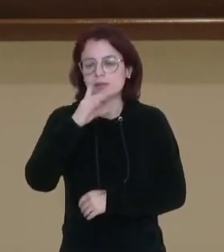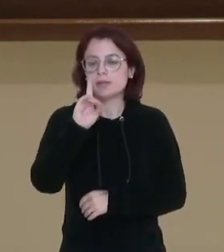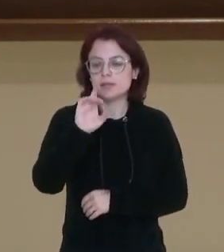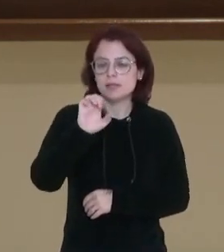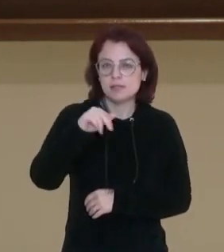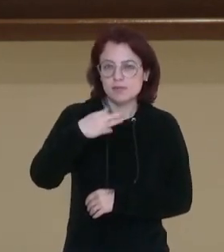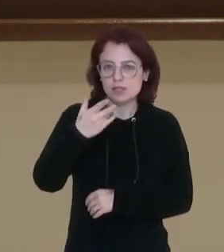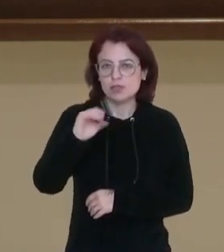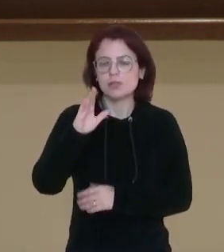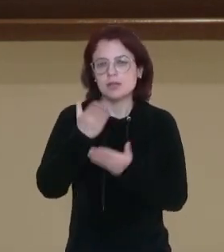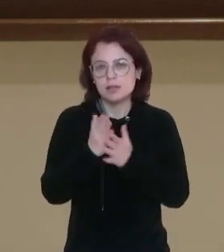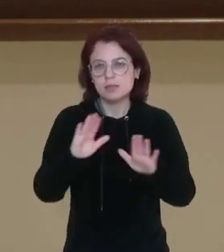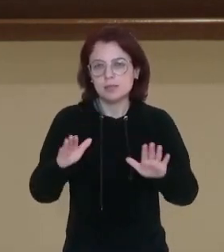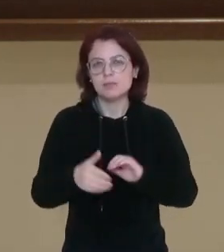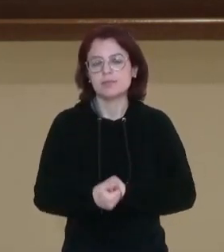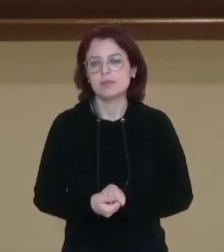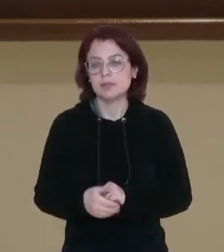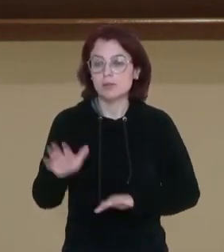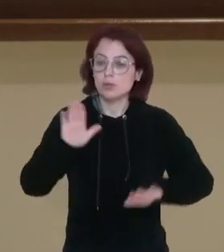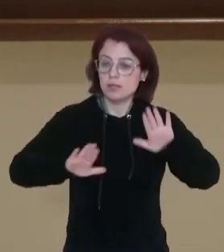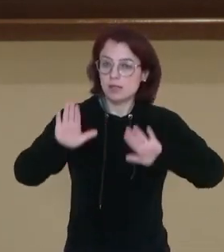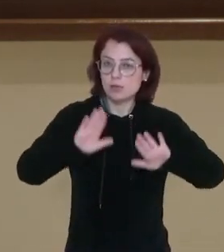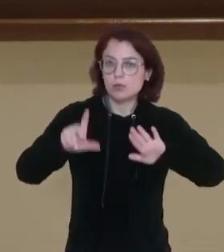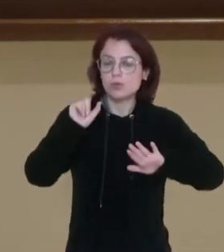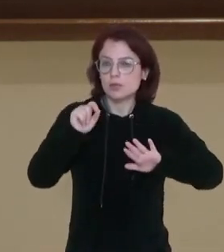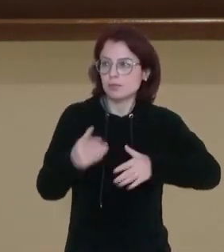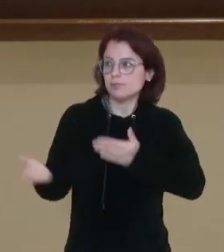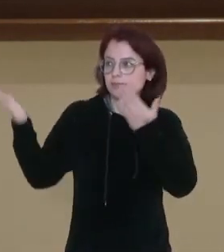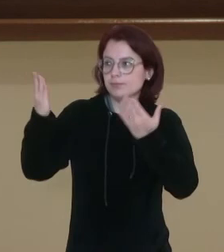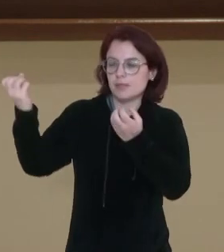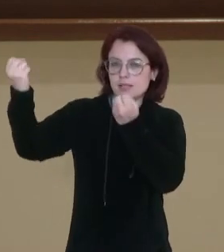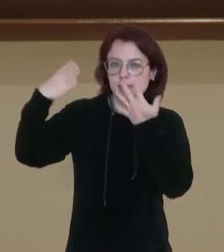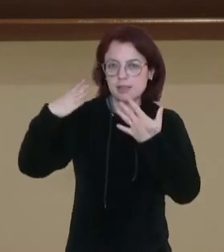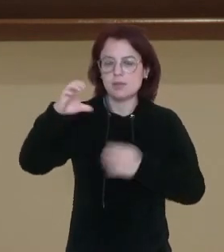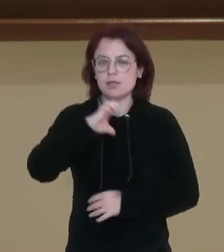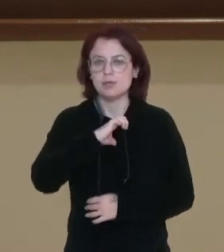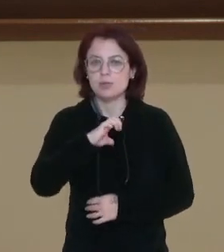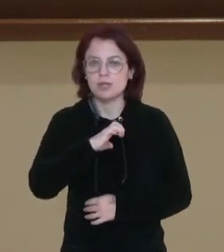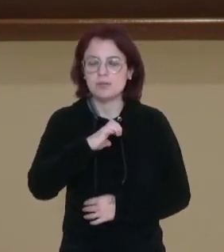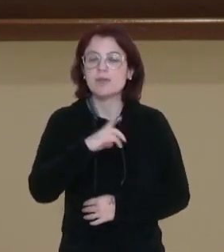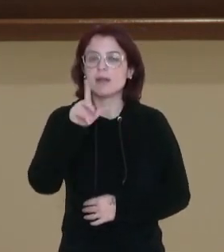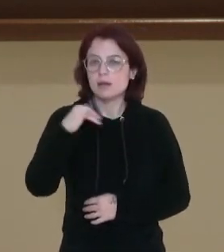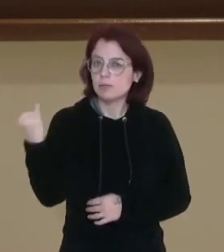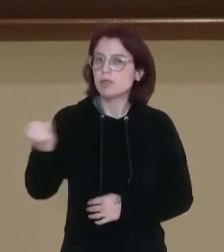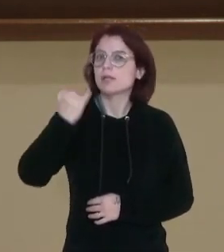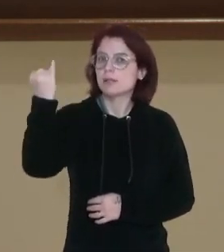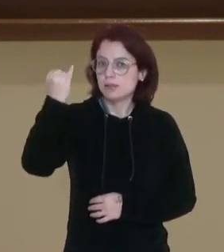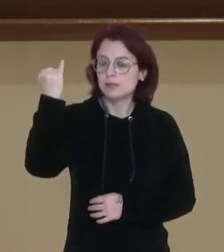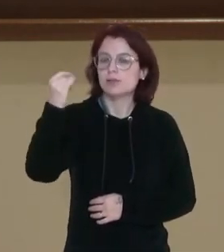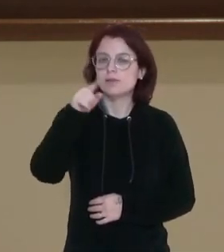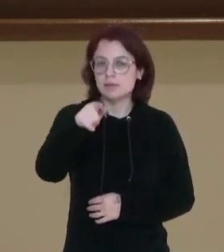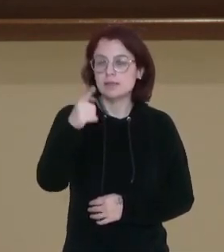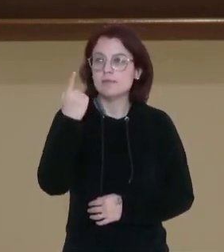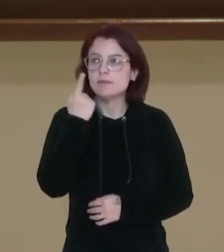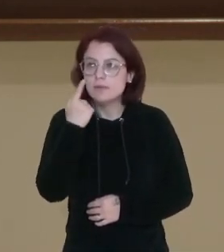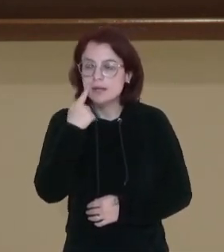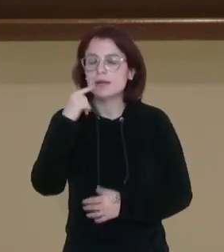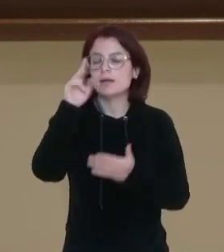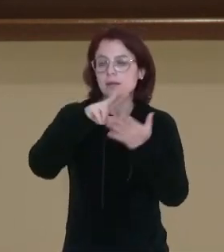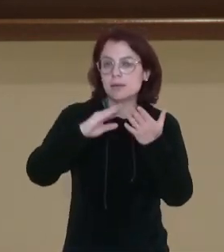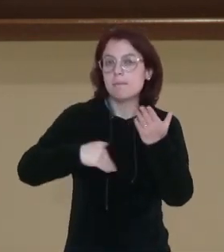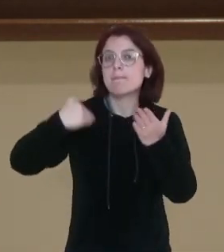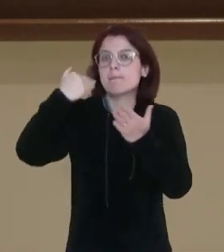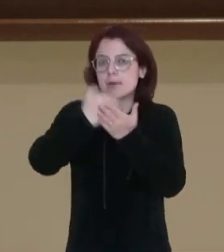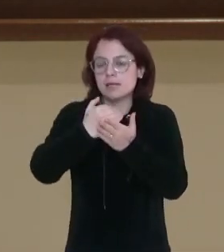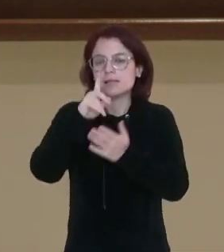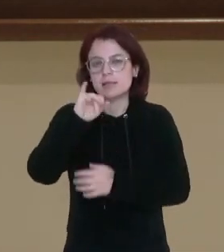desfecho também, e tomando cuidado para que tenha esse ensinamento moral, né? Então é importante, de repente, vocês terem a oportunidade de ler mais lendas